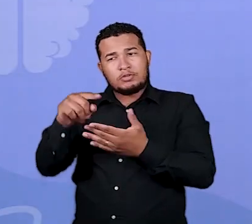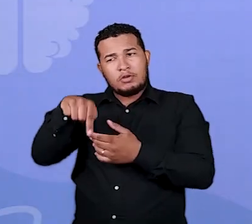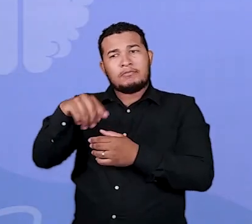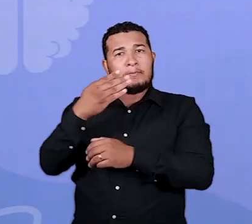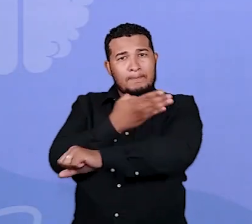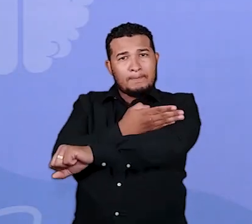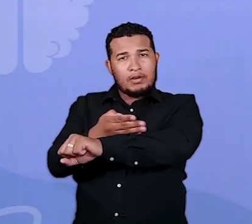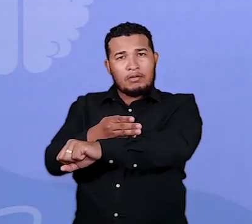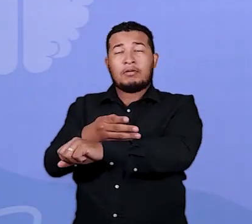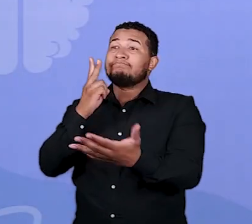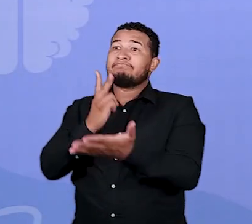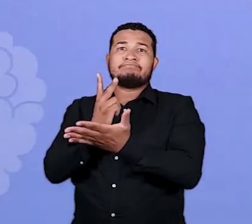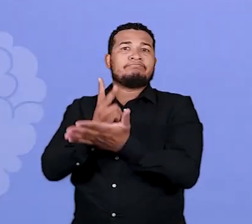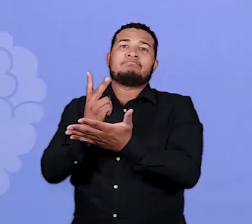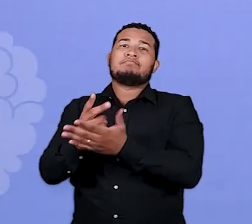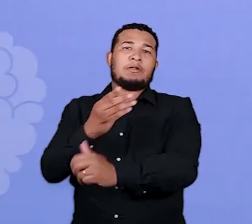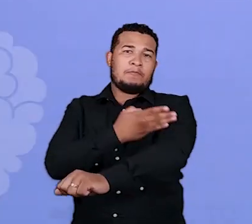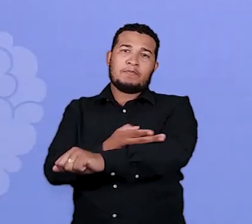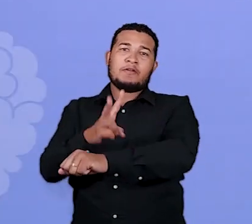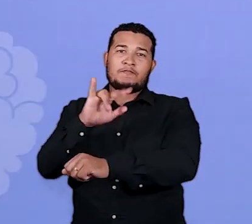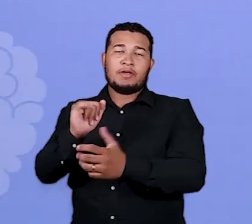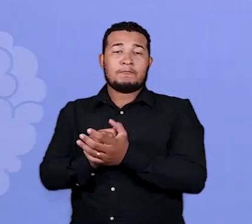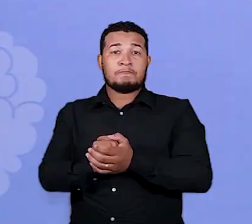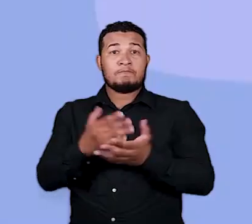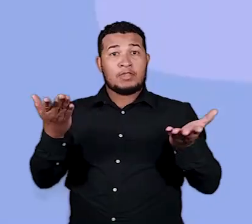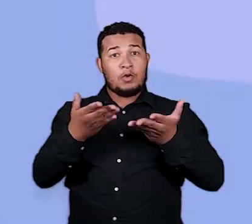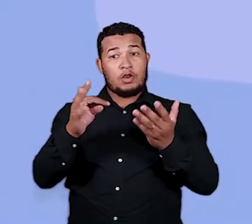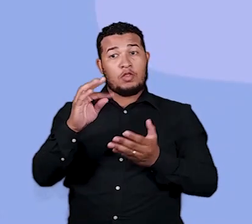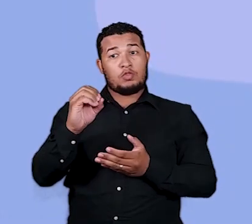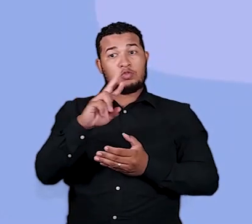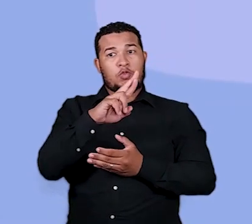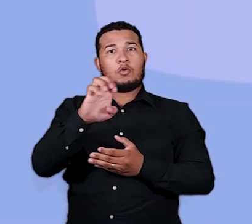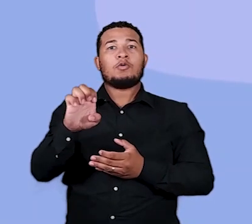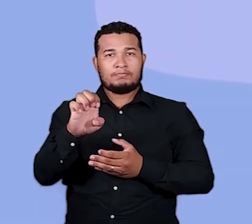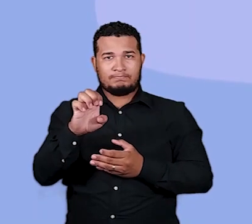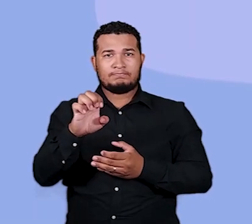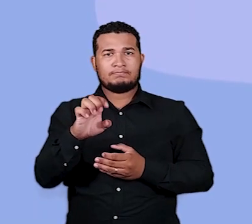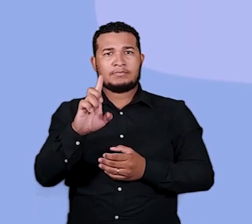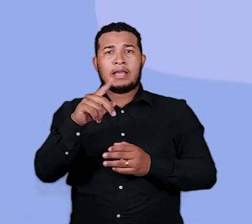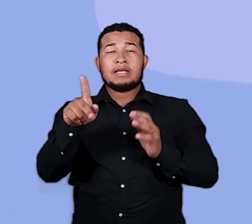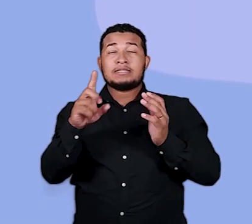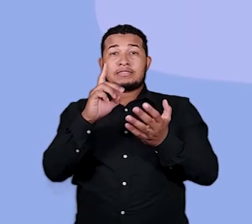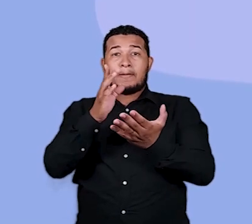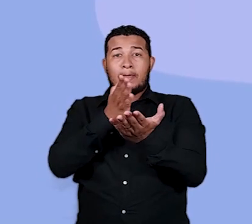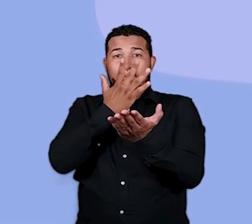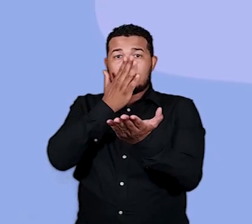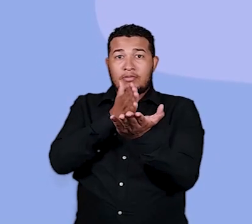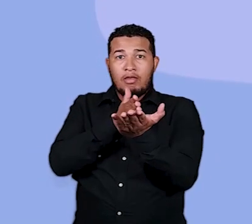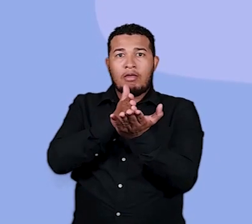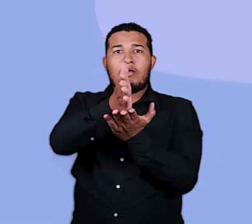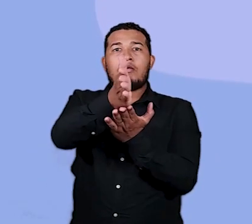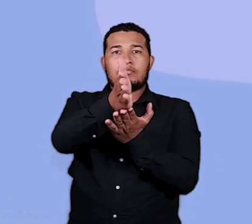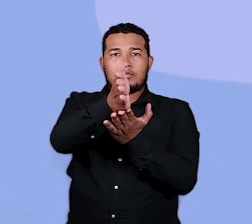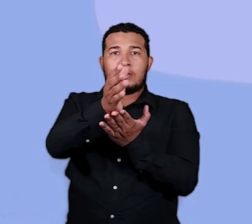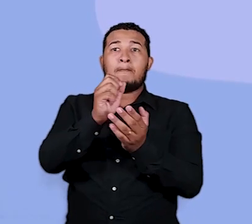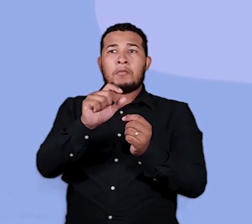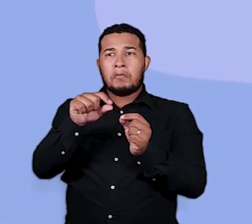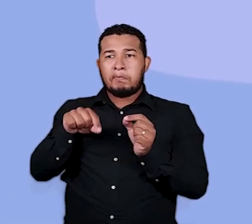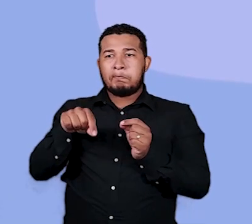você precisa compreender isso daí. Vamos agora para a tela de novo para ver a torre. A torre se move em uma linha